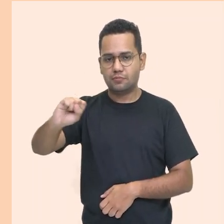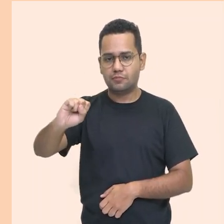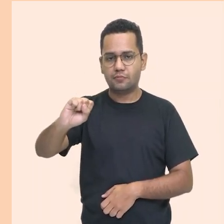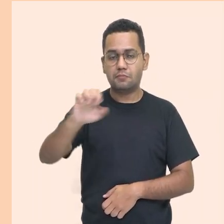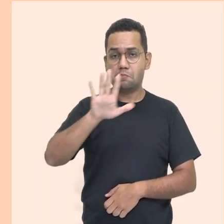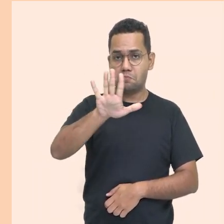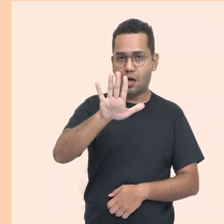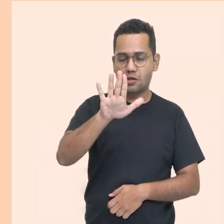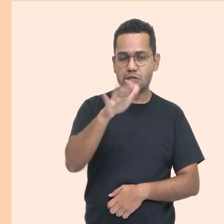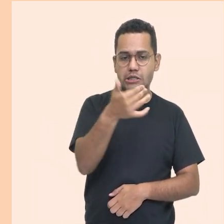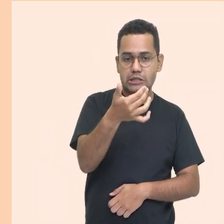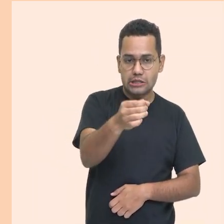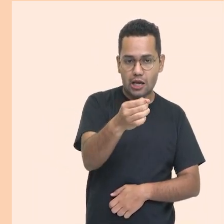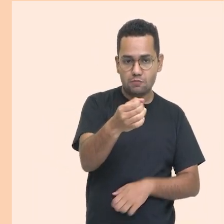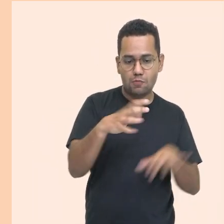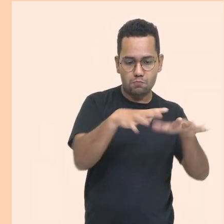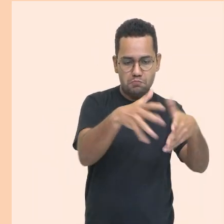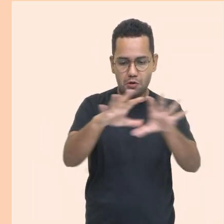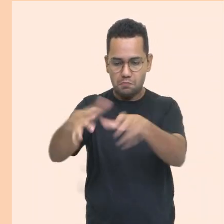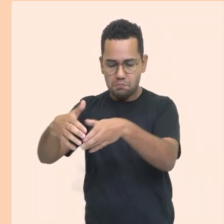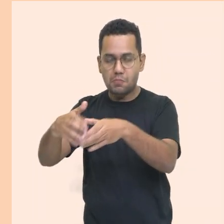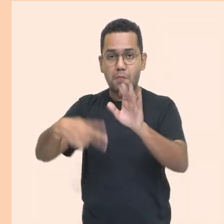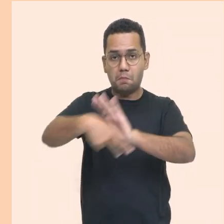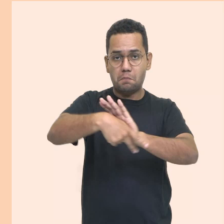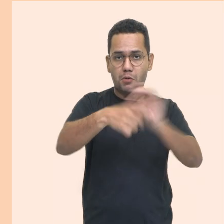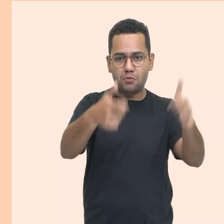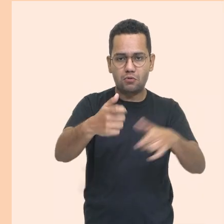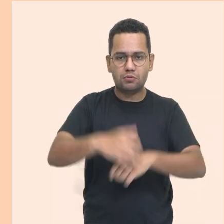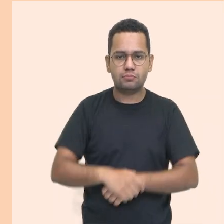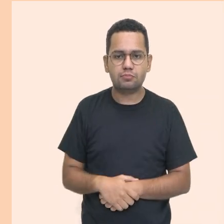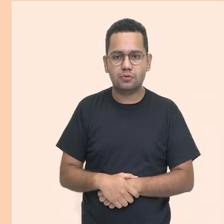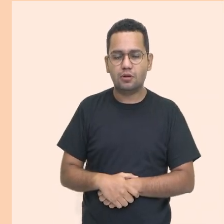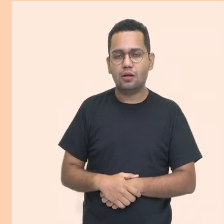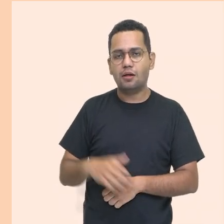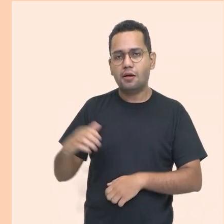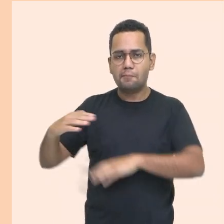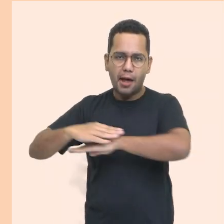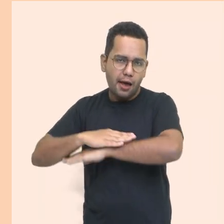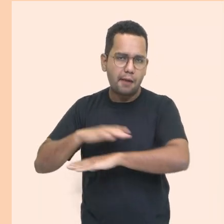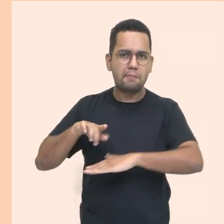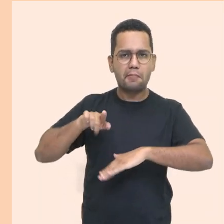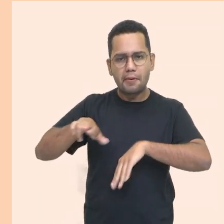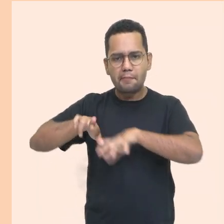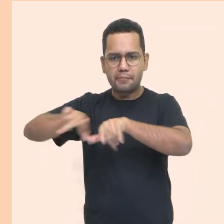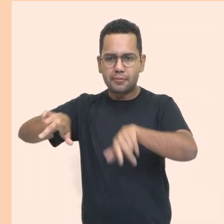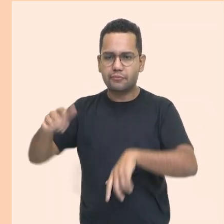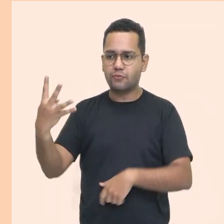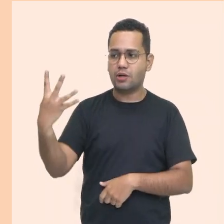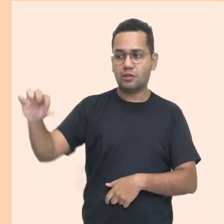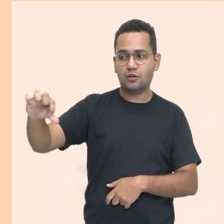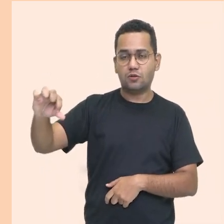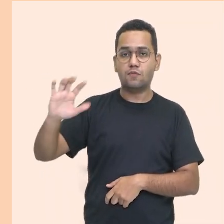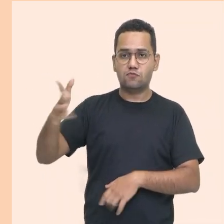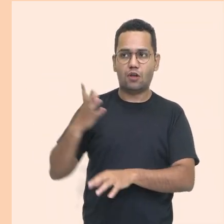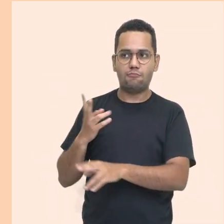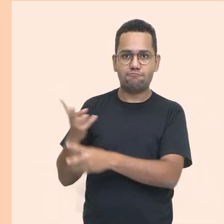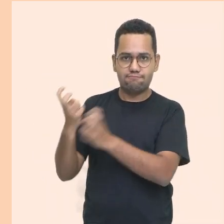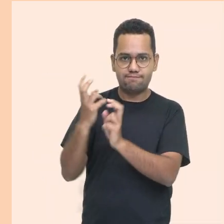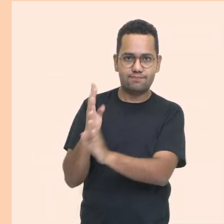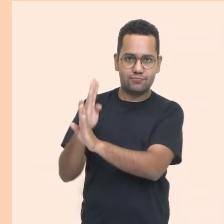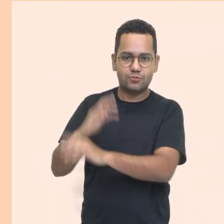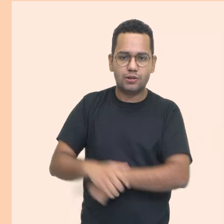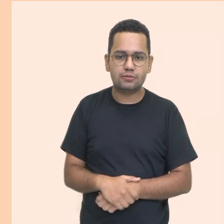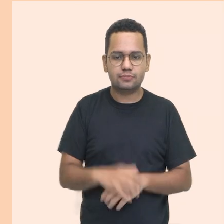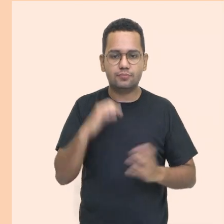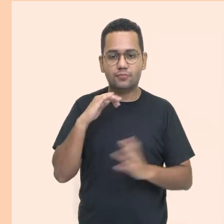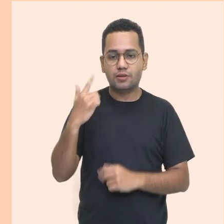mamíferos 148, né, com 10 espécies endêmicas e anfíbios 49 identificados.